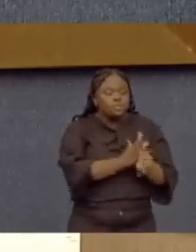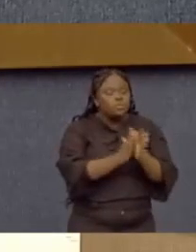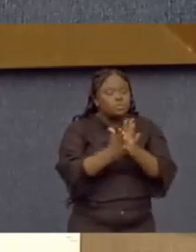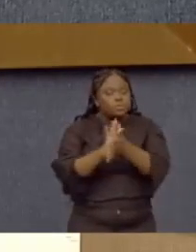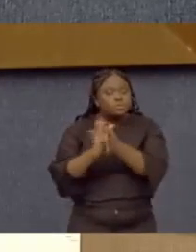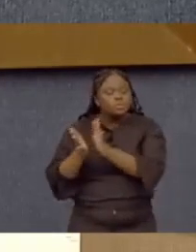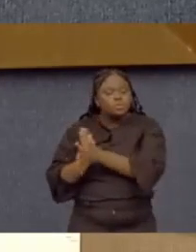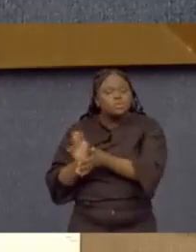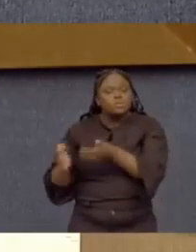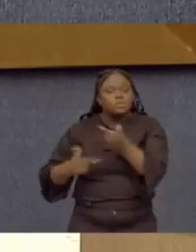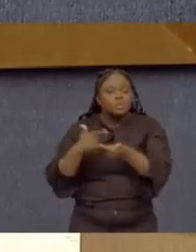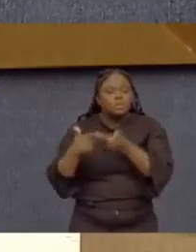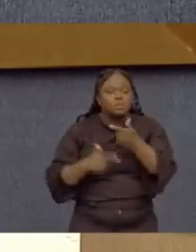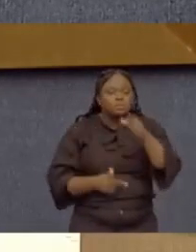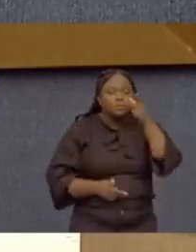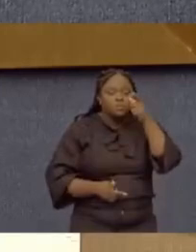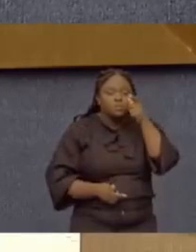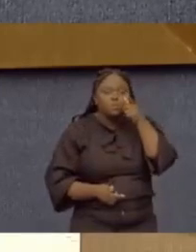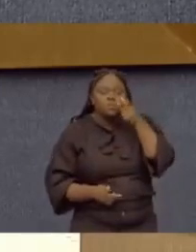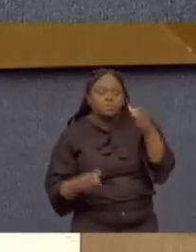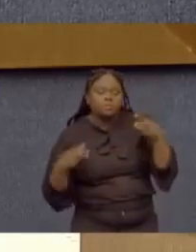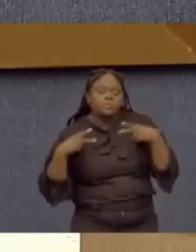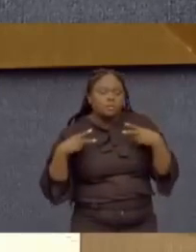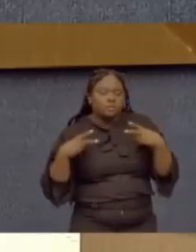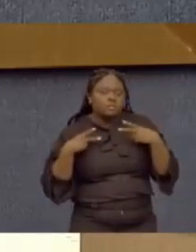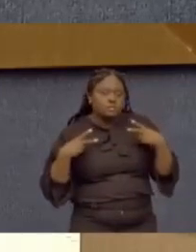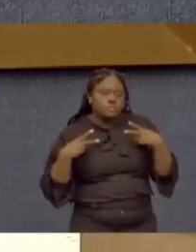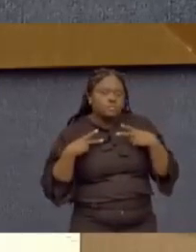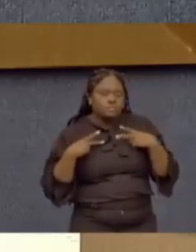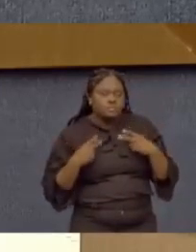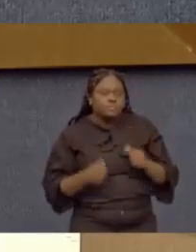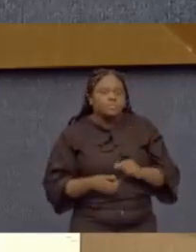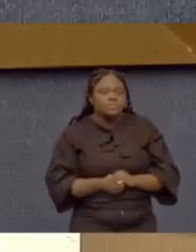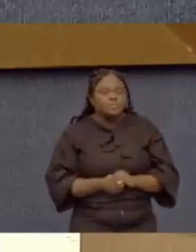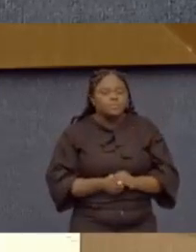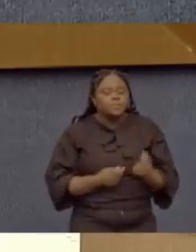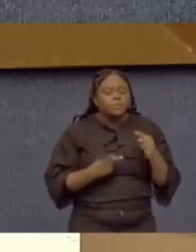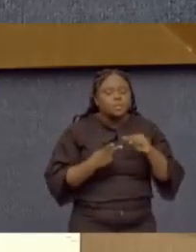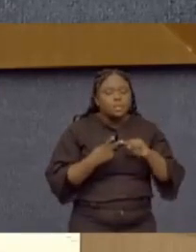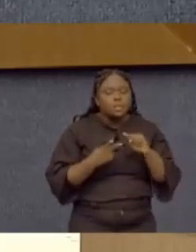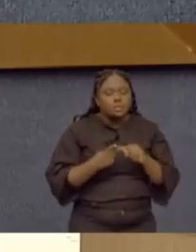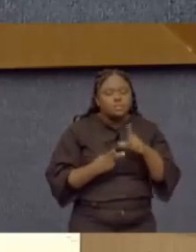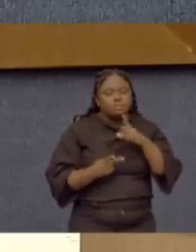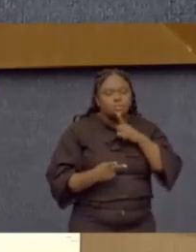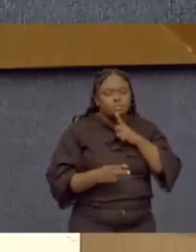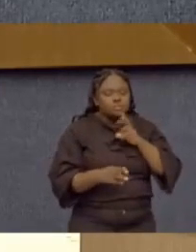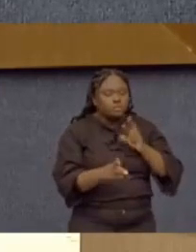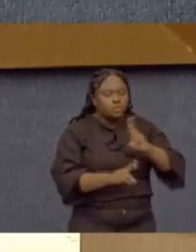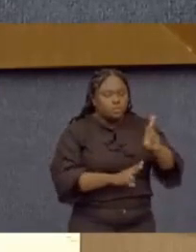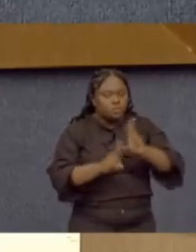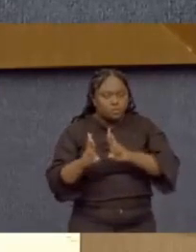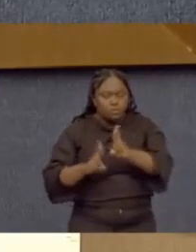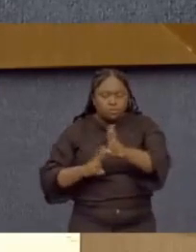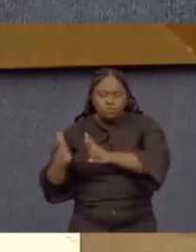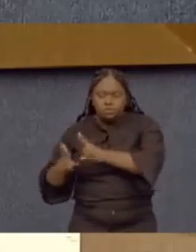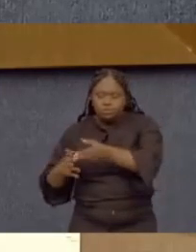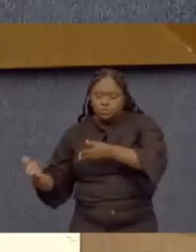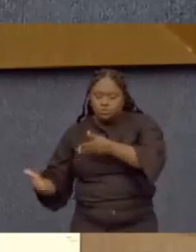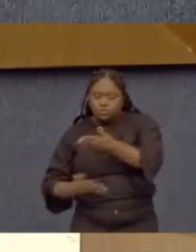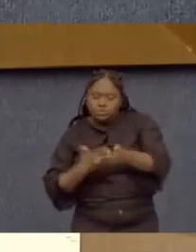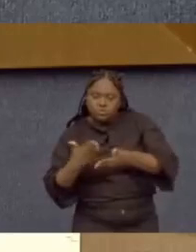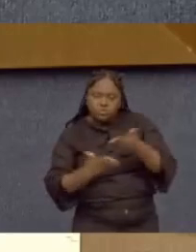com atividades de interesses puramente pessoais. Dois, nós temos a comunhão e a interação cada vez